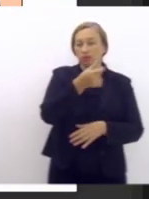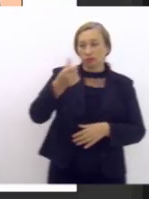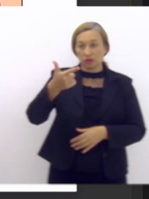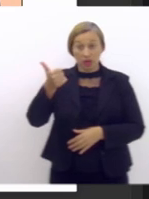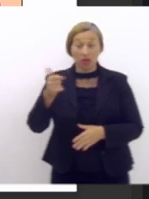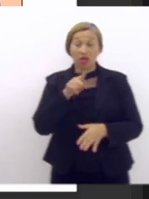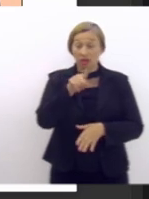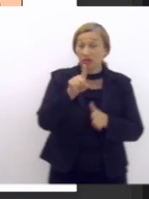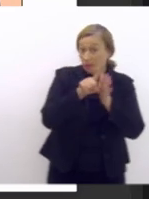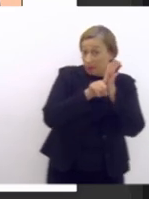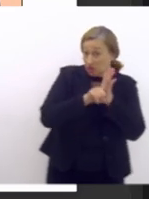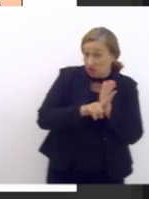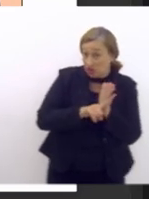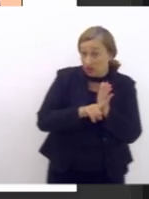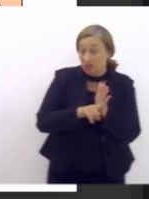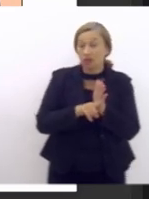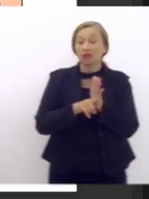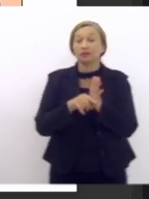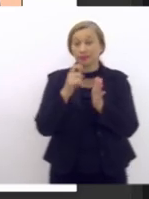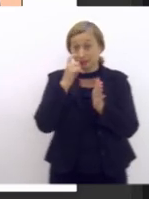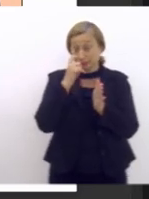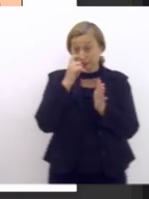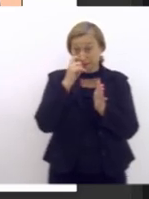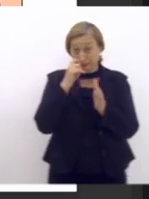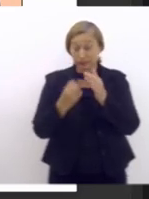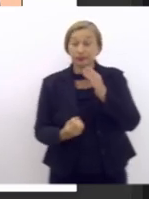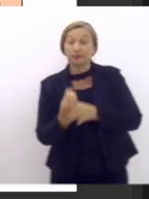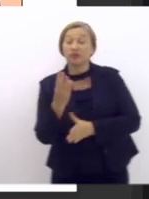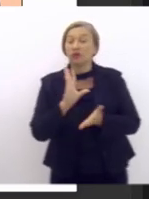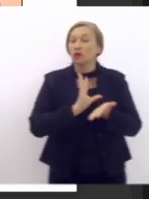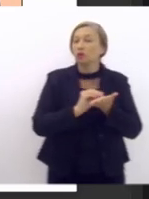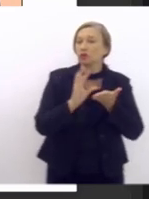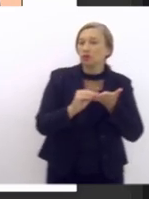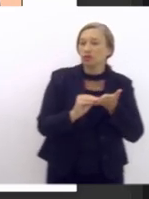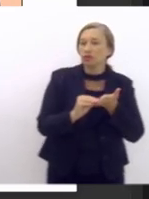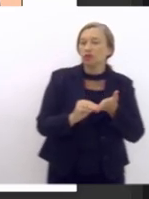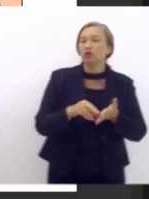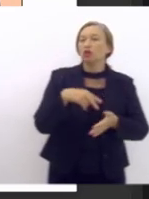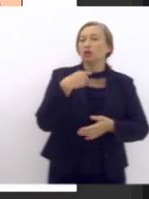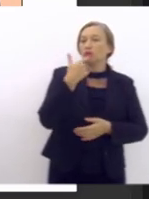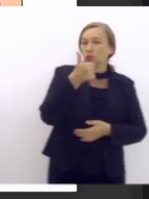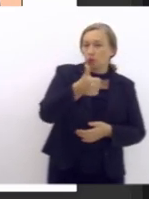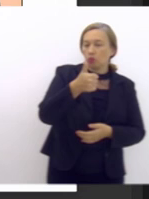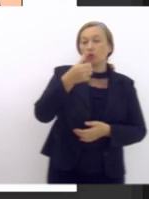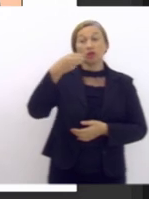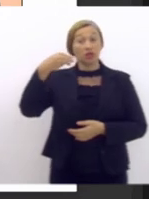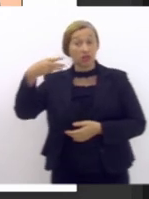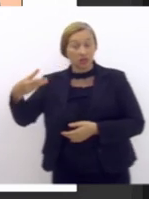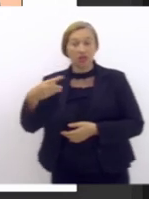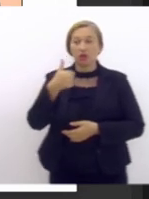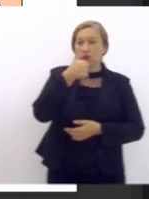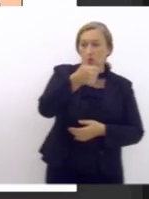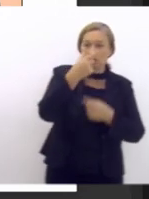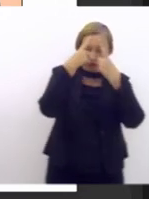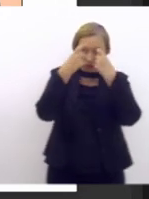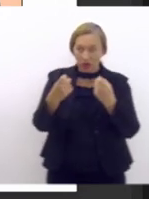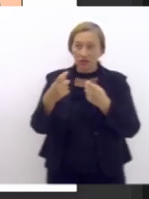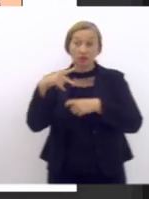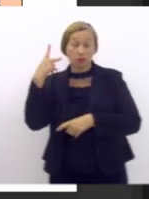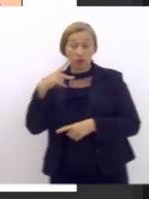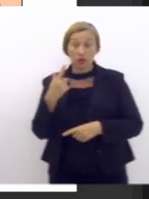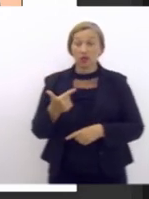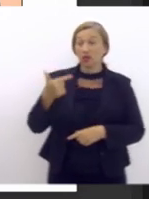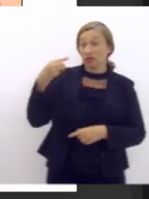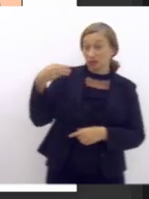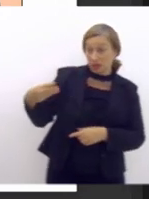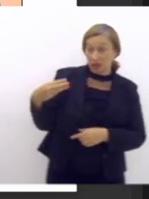Essa pesquisa em concreto, ela produziu conteúdos dos eixos 1 e 3 do observatório, o eixo 1 de violência política e o